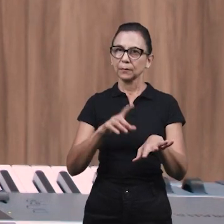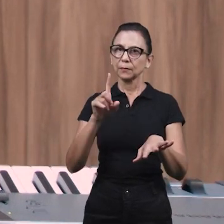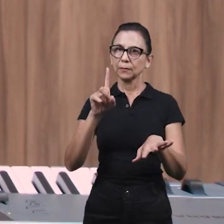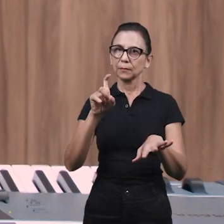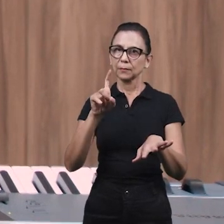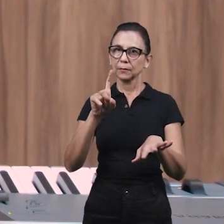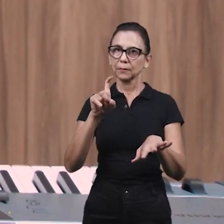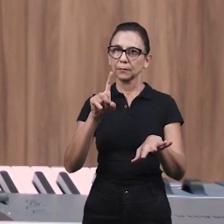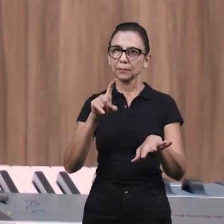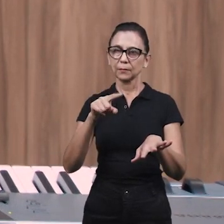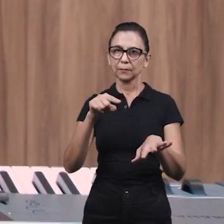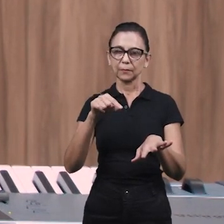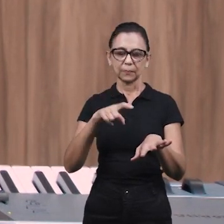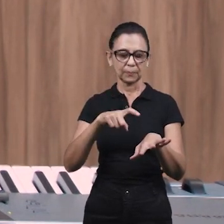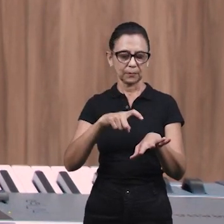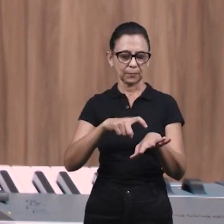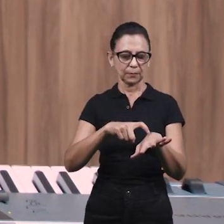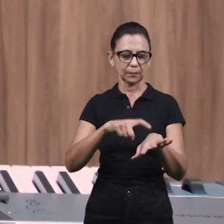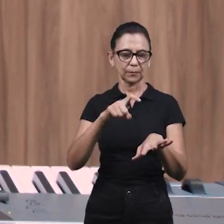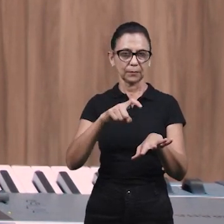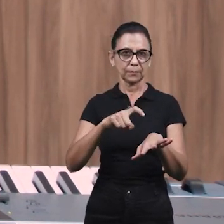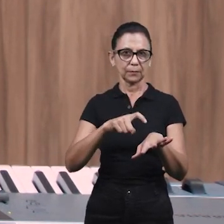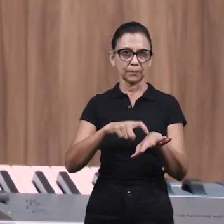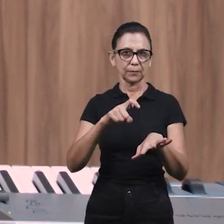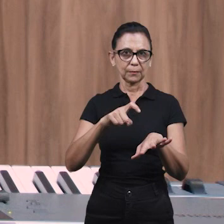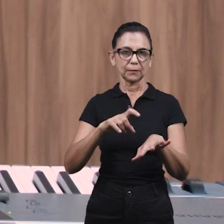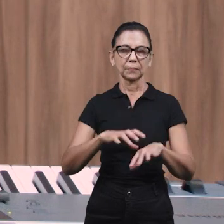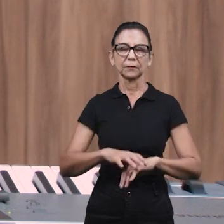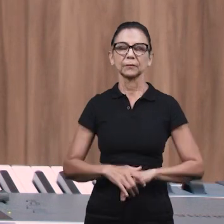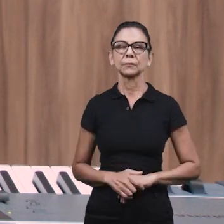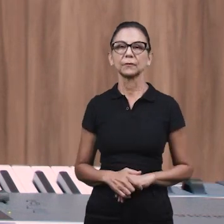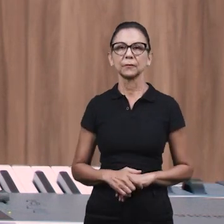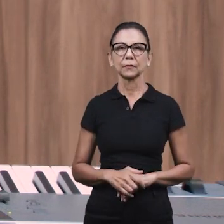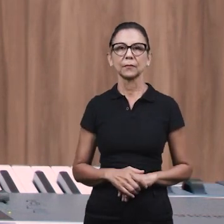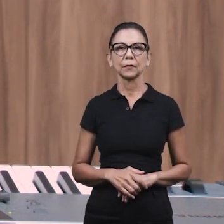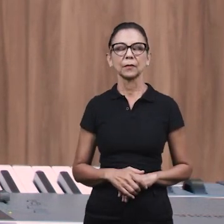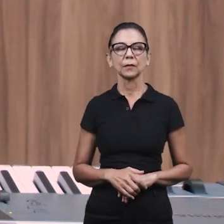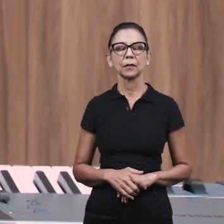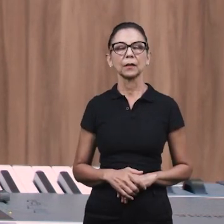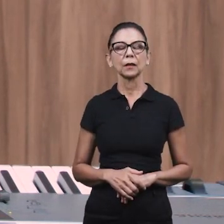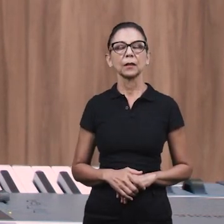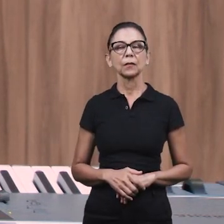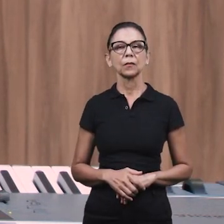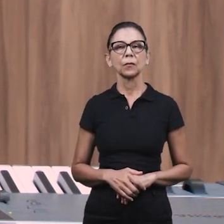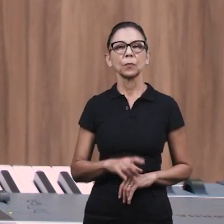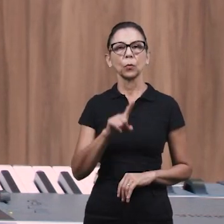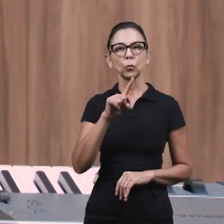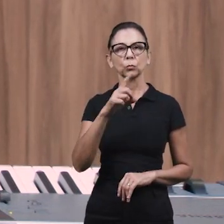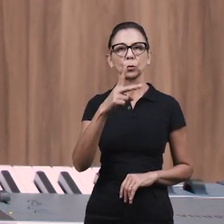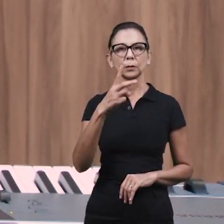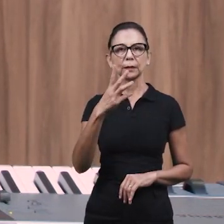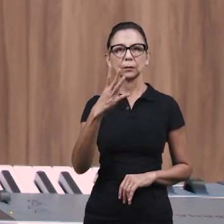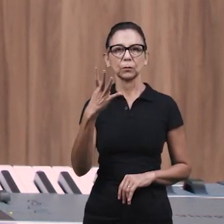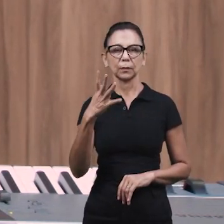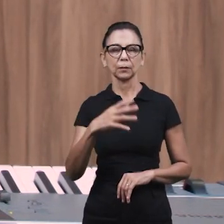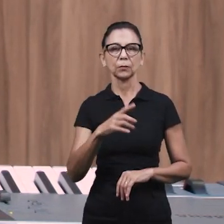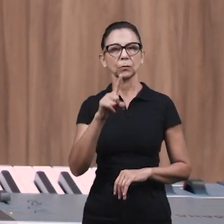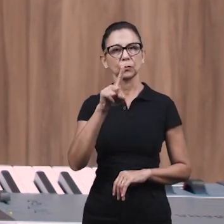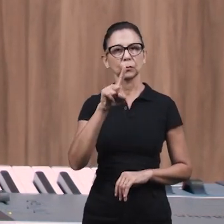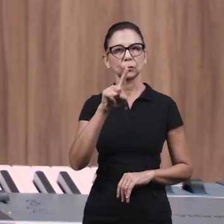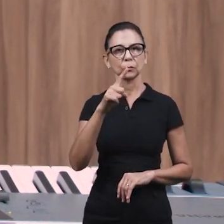falange. O dedo, ele é firme. Vamos começar. Eu vou contar até 4 e nós vamos fazer a escala de Sol